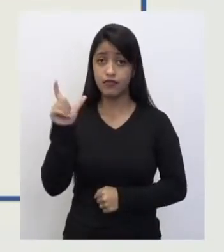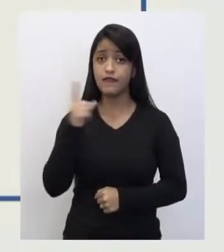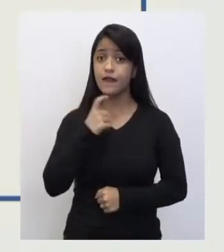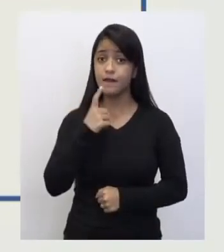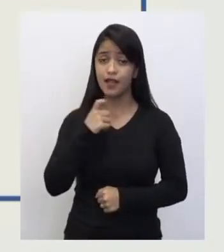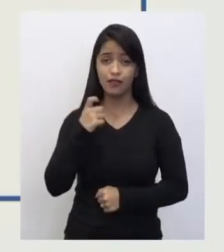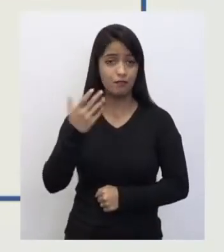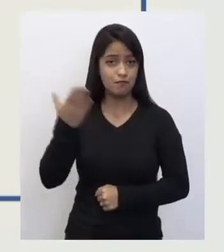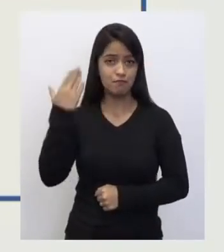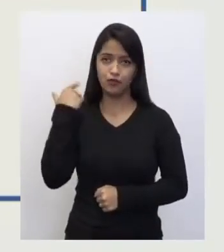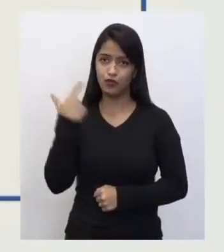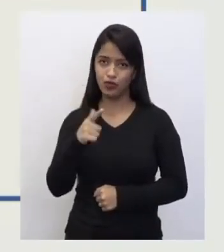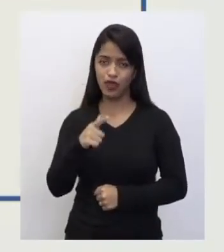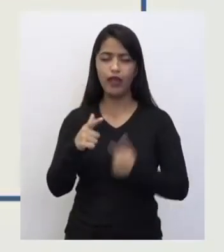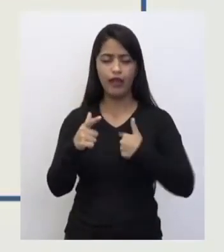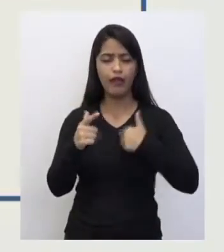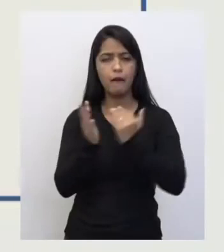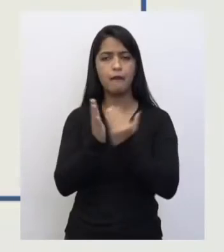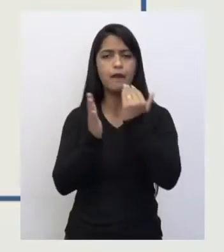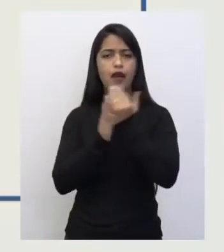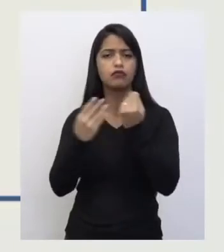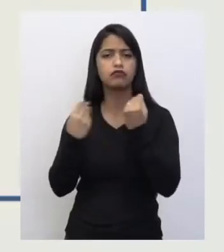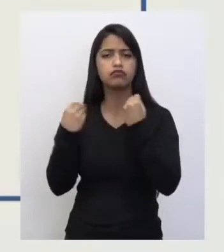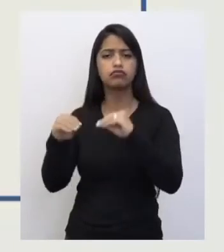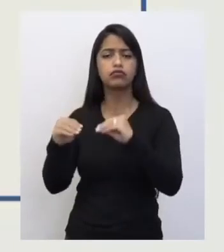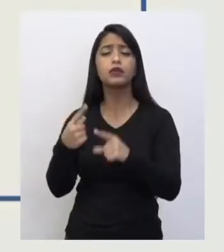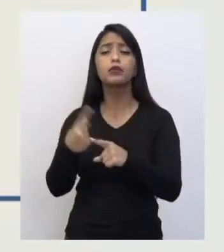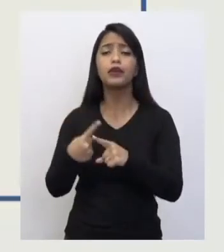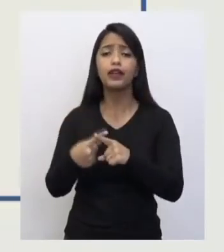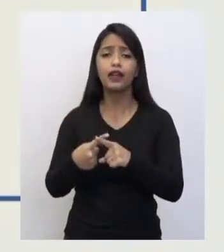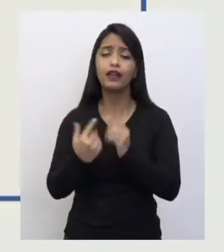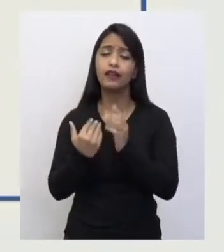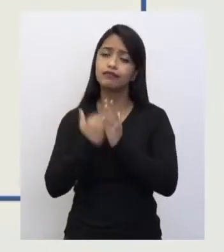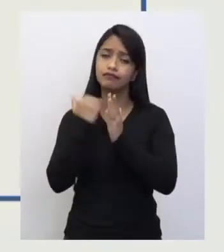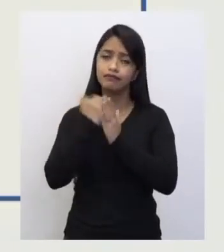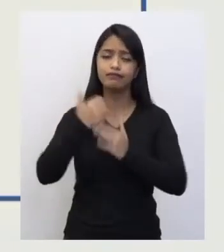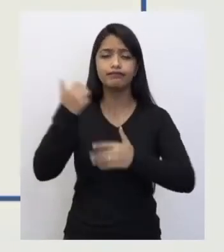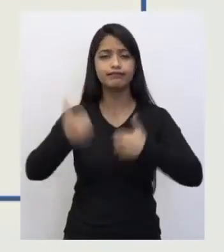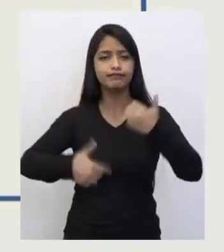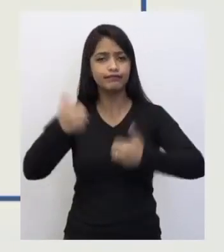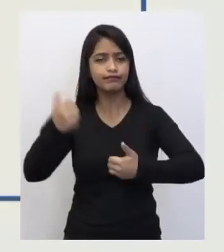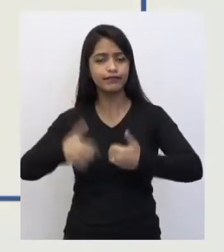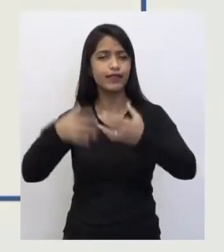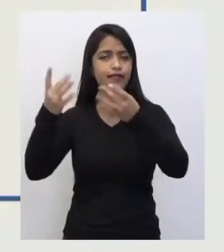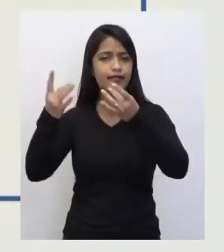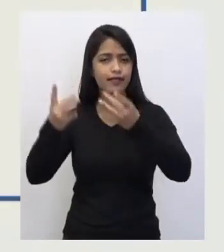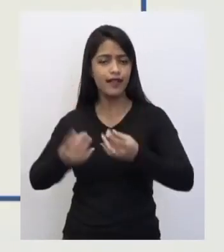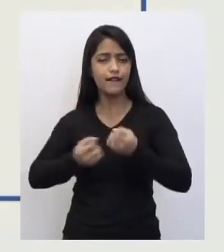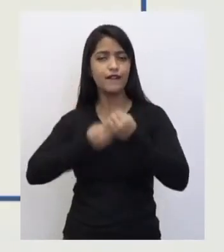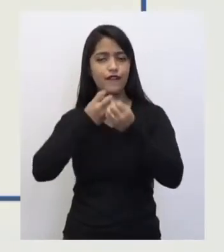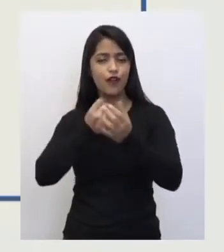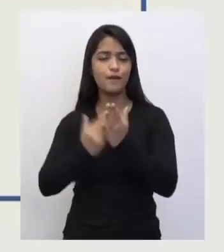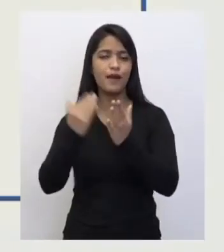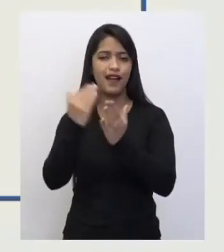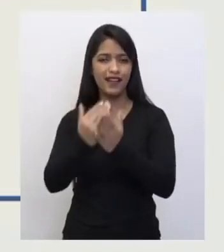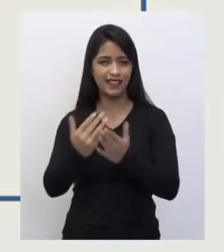né? Então eu estou novamente acrescentando mais detalhes, trazendo uma informação a mais, fazendo um